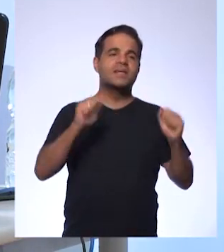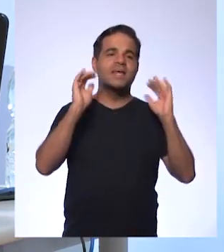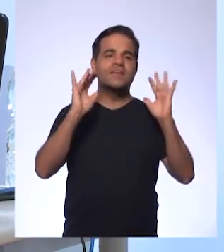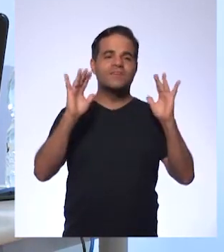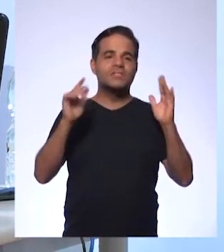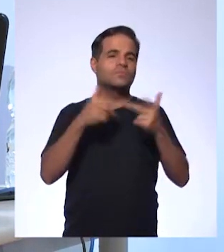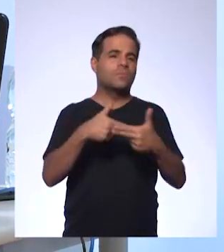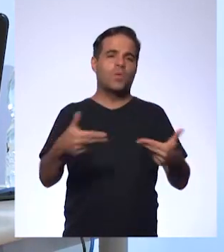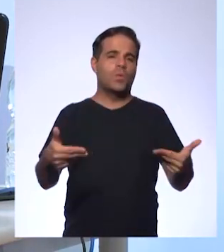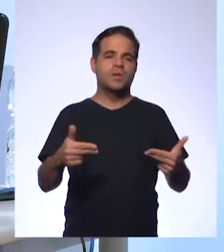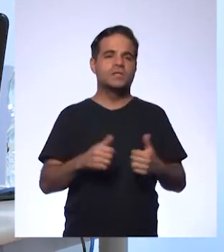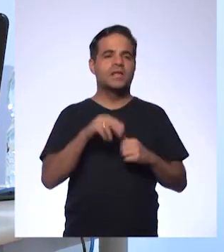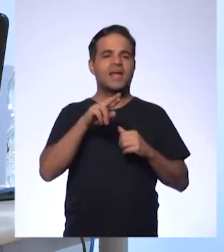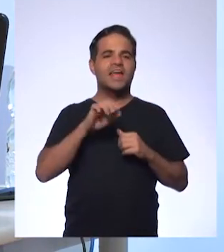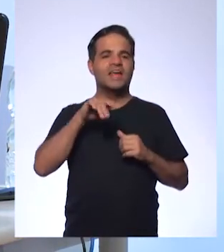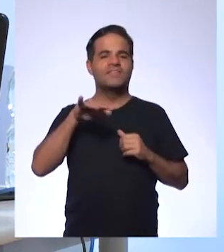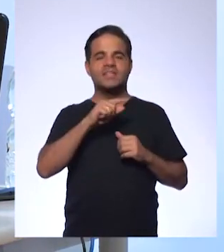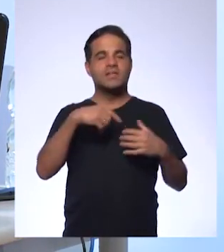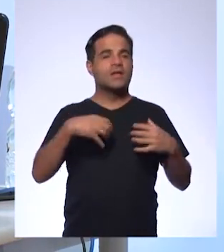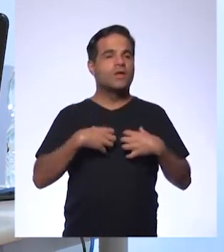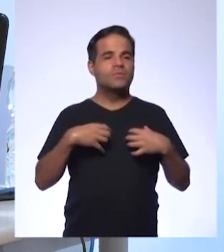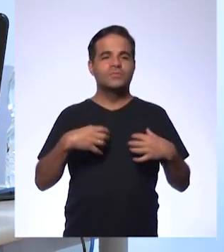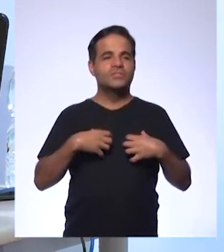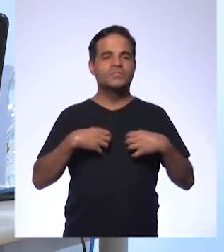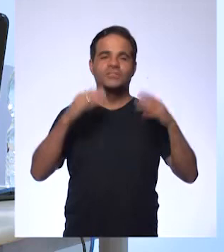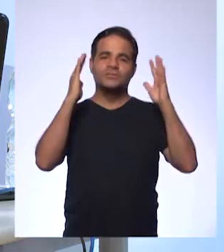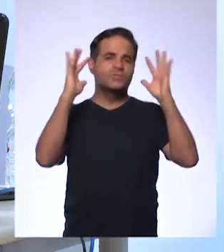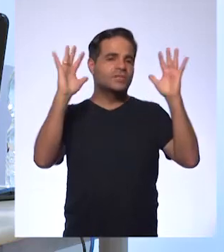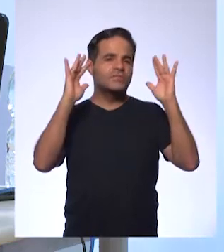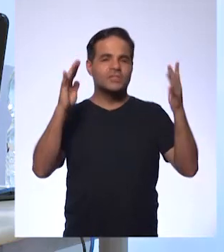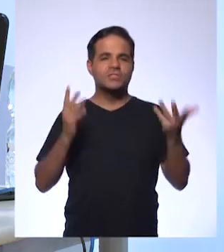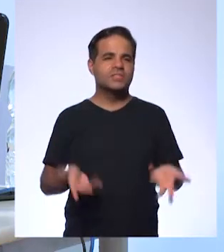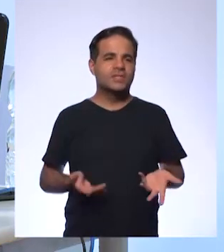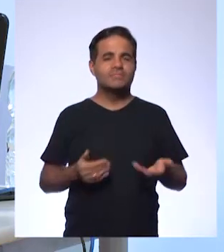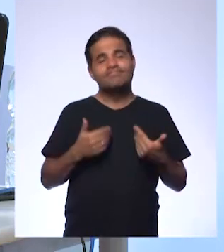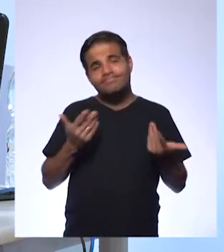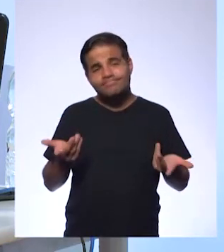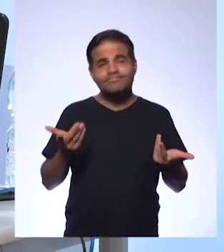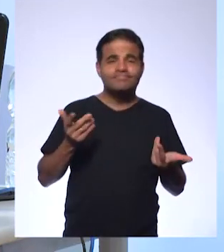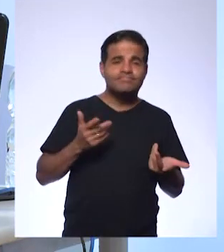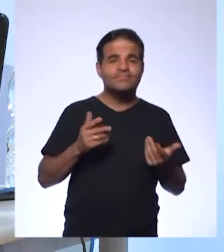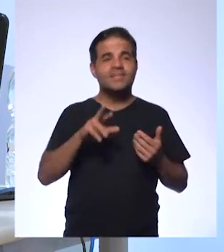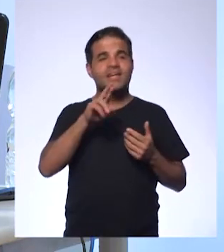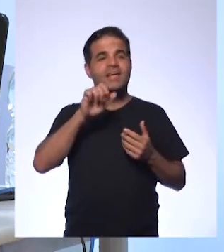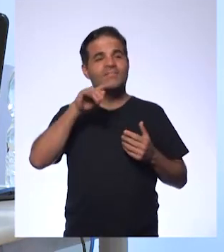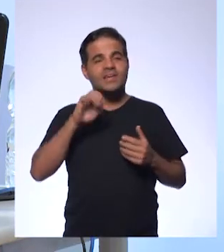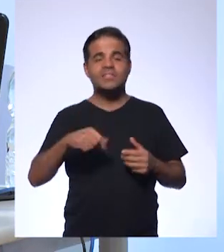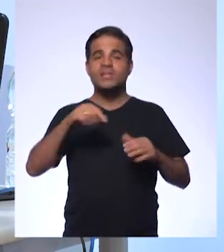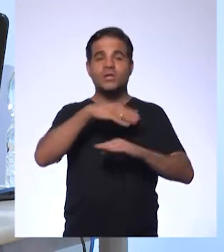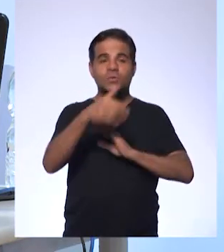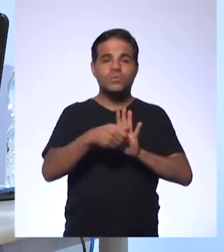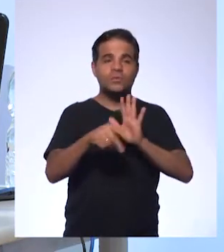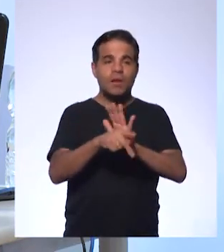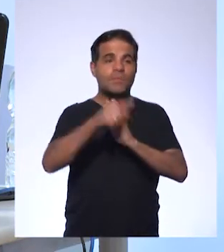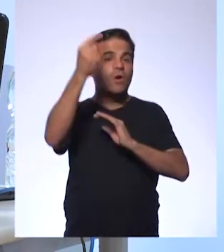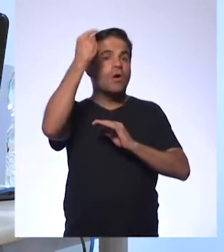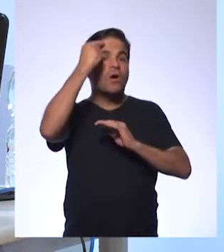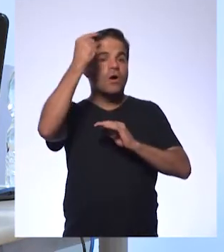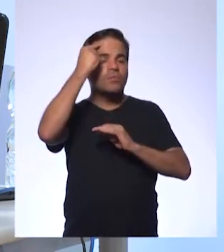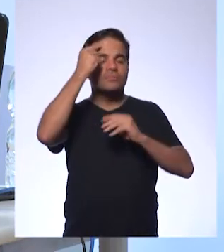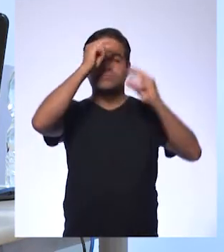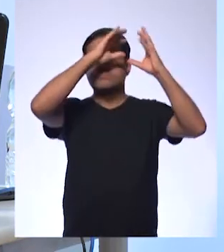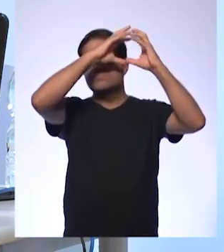sobre algo. Reflexão é uma maneira de refletir. Gente, refletir é tudo que vem aqui, não é? Da